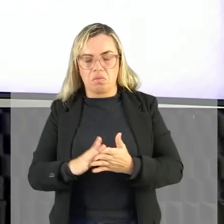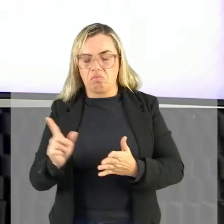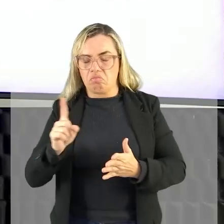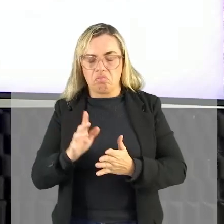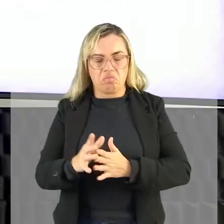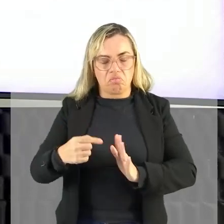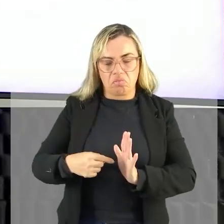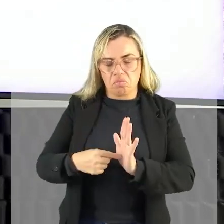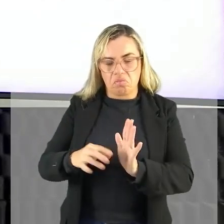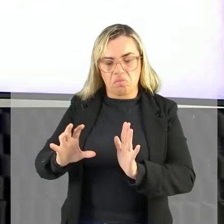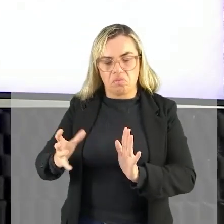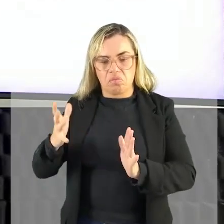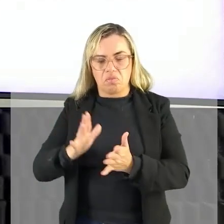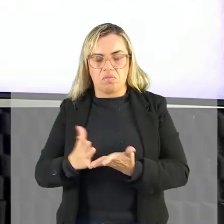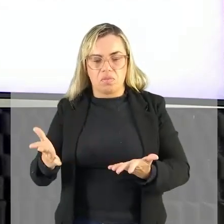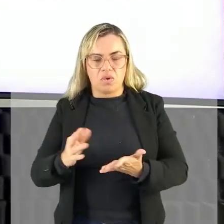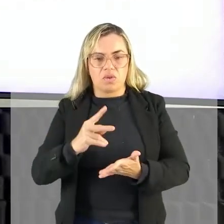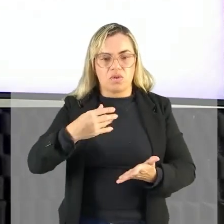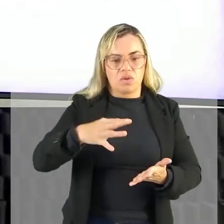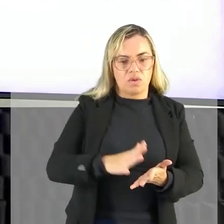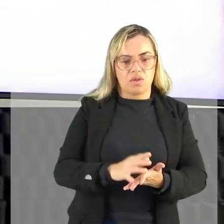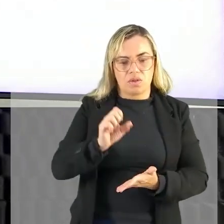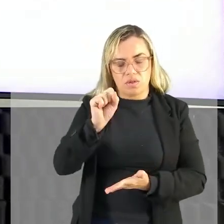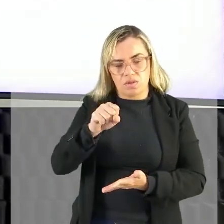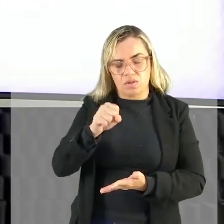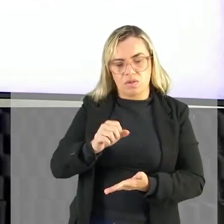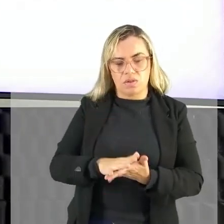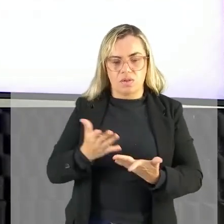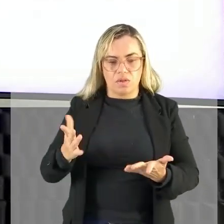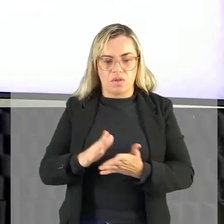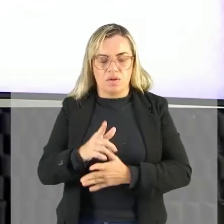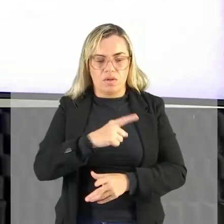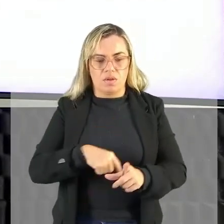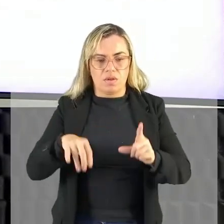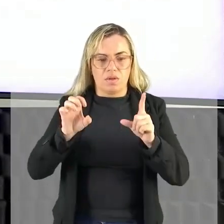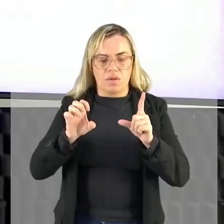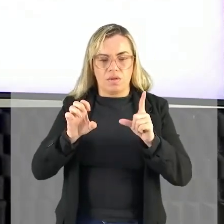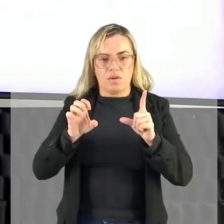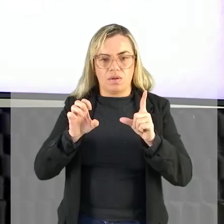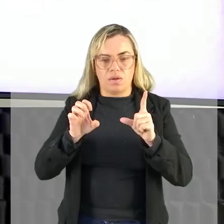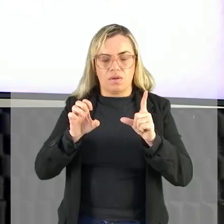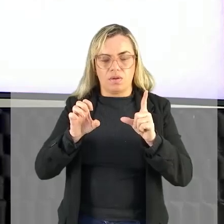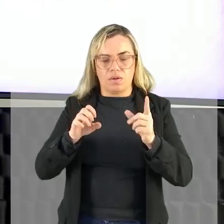no que está ativo, se expressa. Então, a expressividade variável, tá,